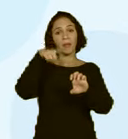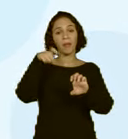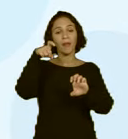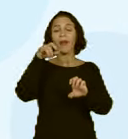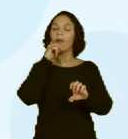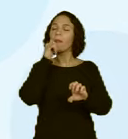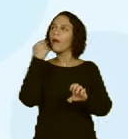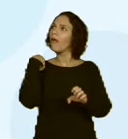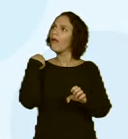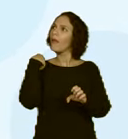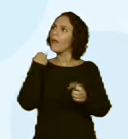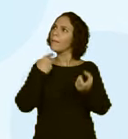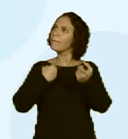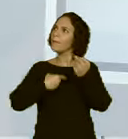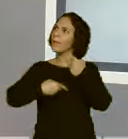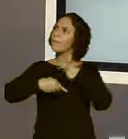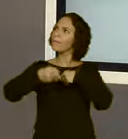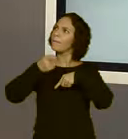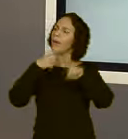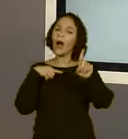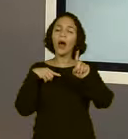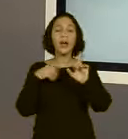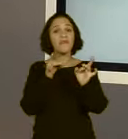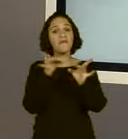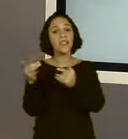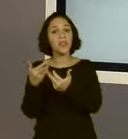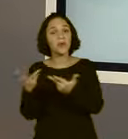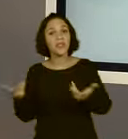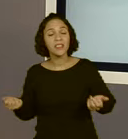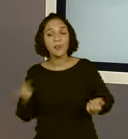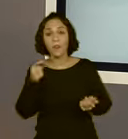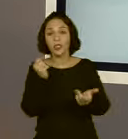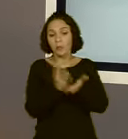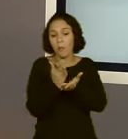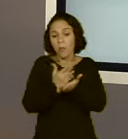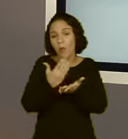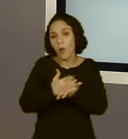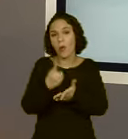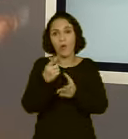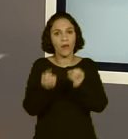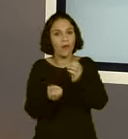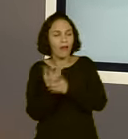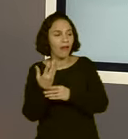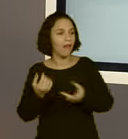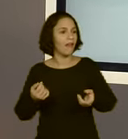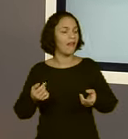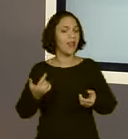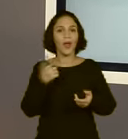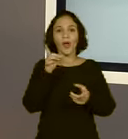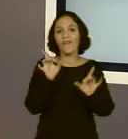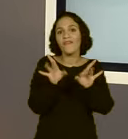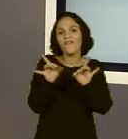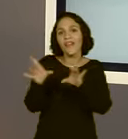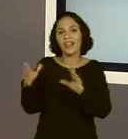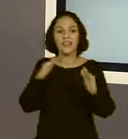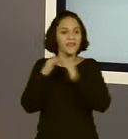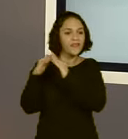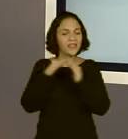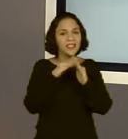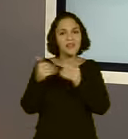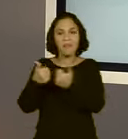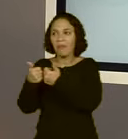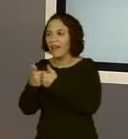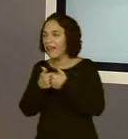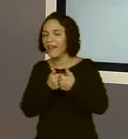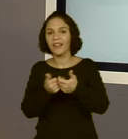é cedo demais para empreender. Eventualmente você pode fazer bolos, você pode fazer alguma coisa e vender na sua vizinhança,